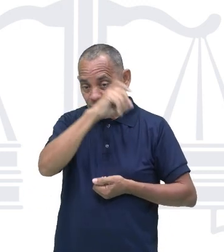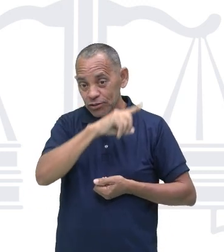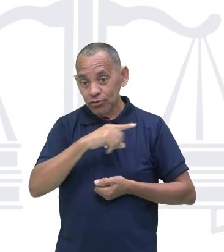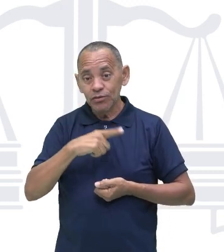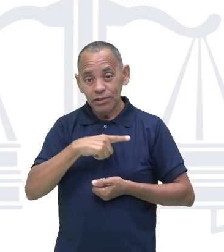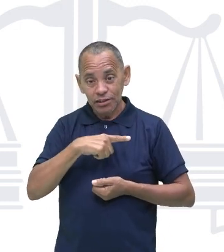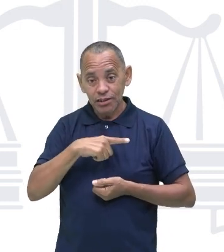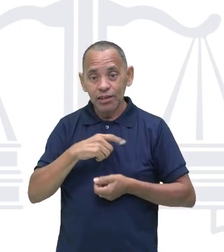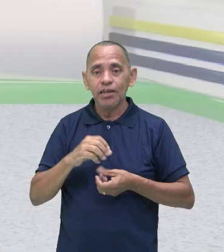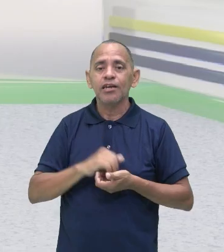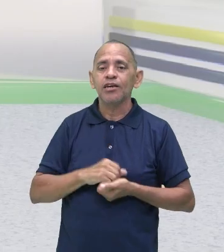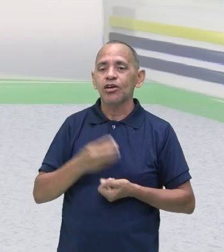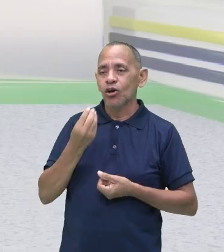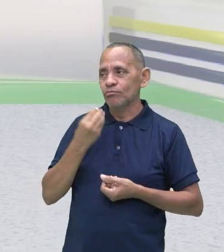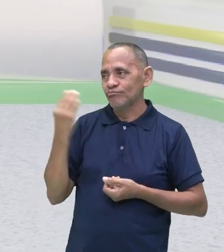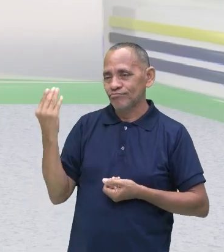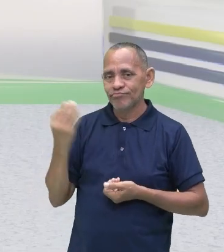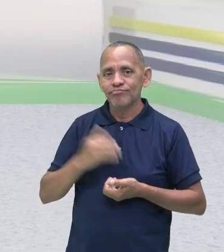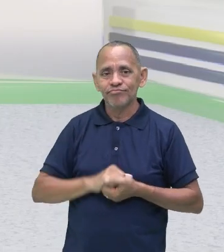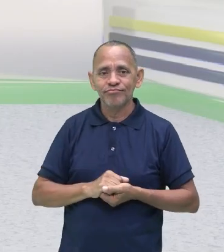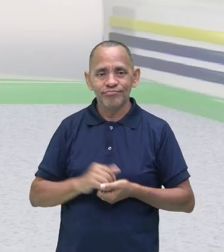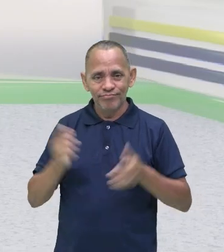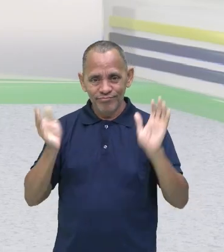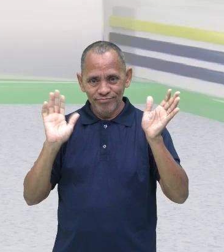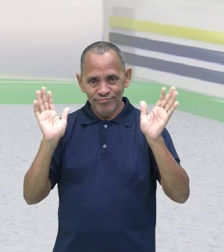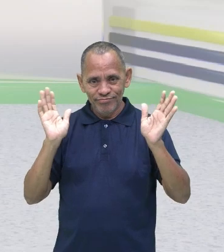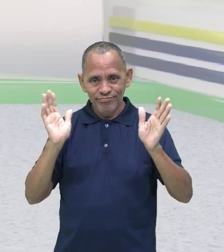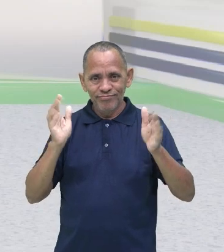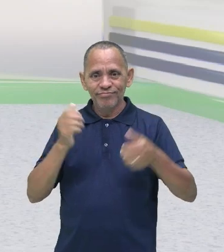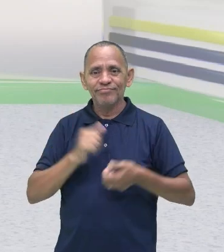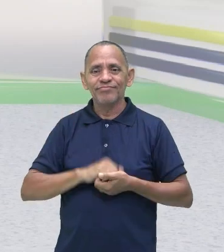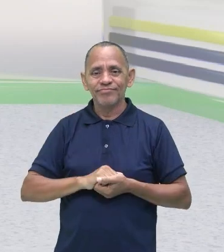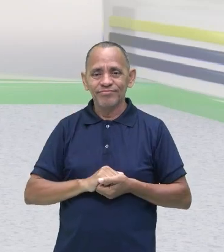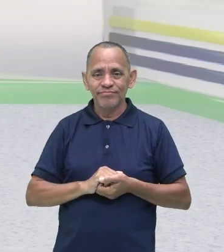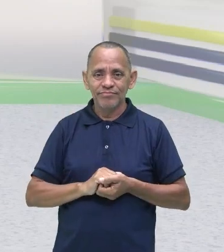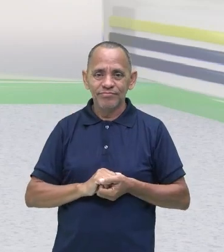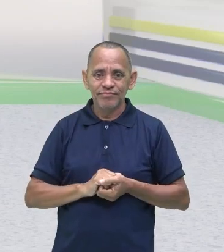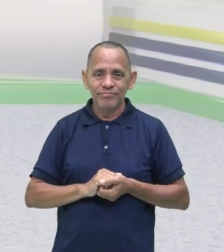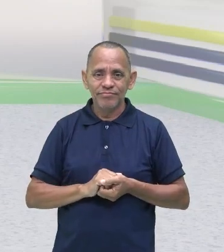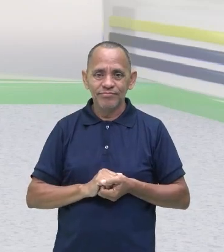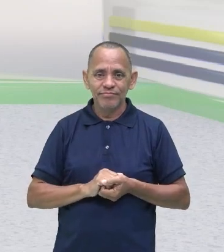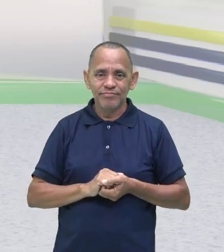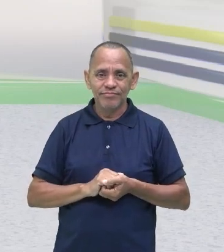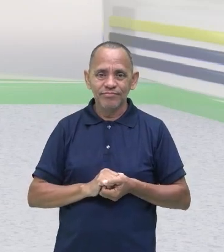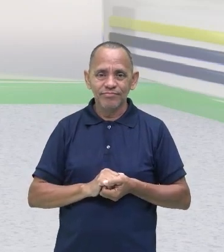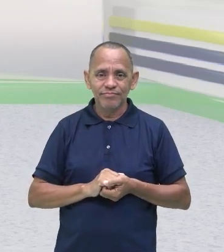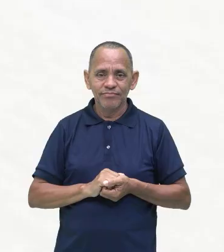bom? E até logo! Até logo, um beijo no coração, hein? Tchau, tchau!